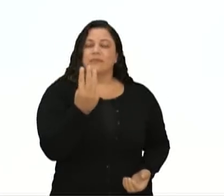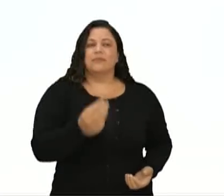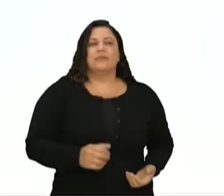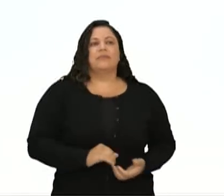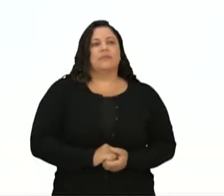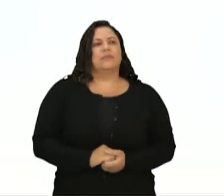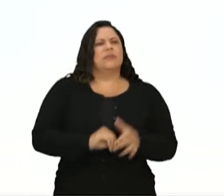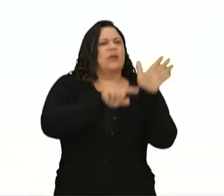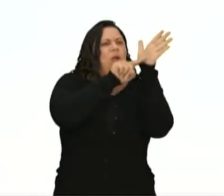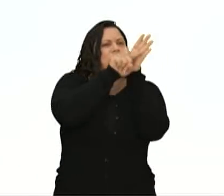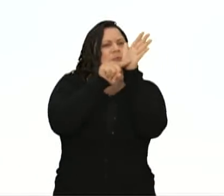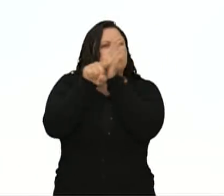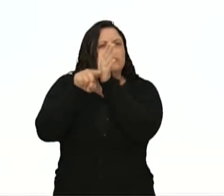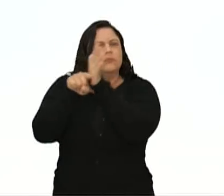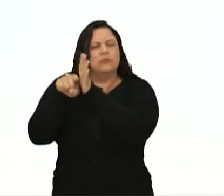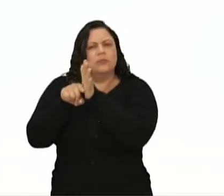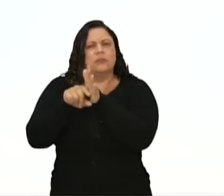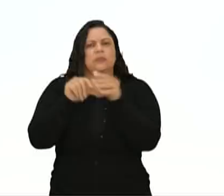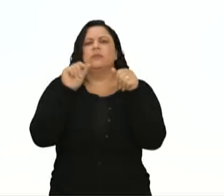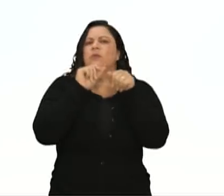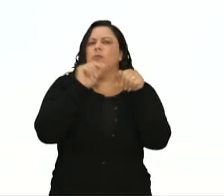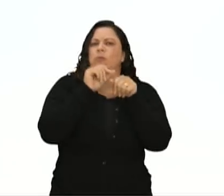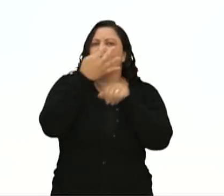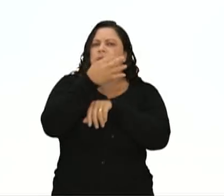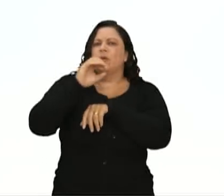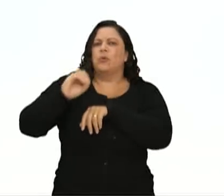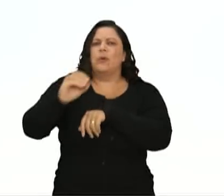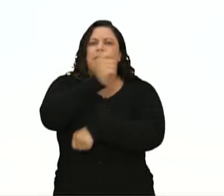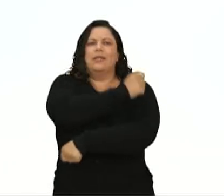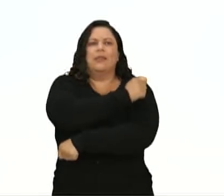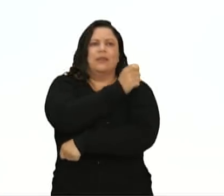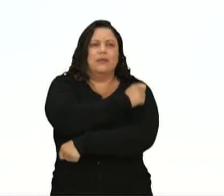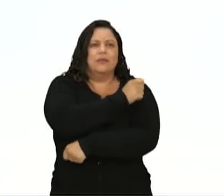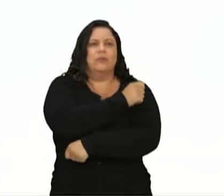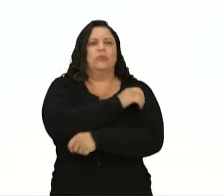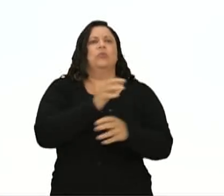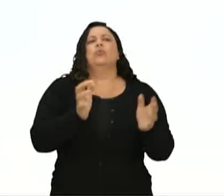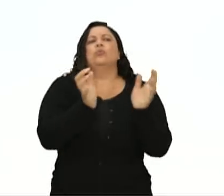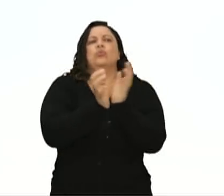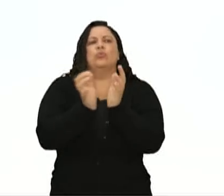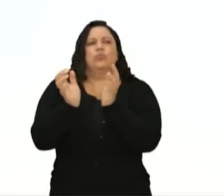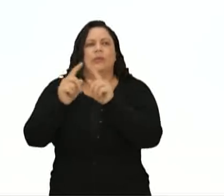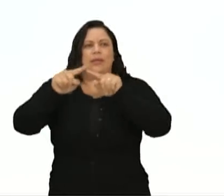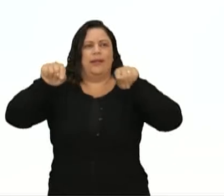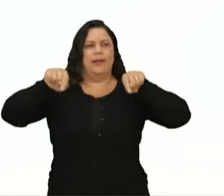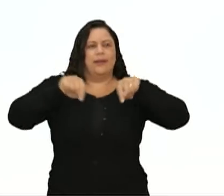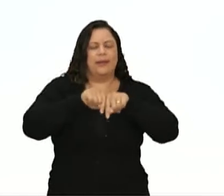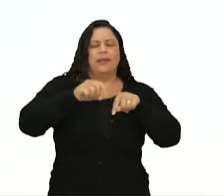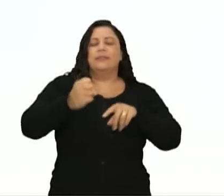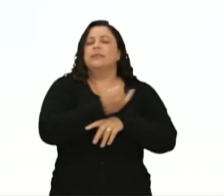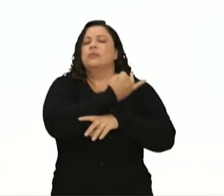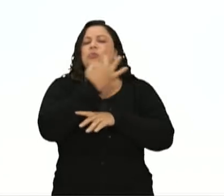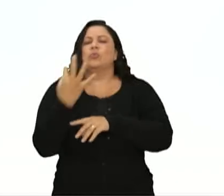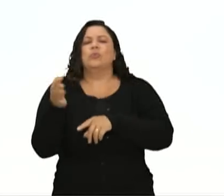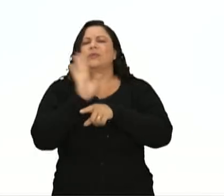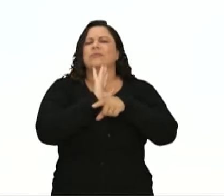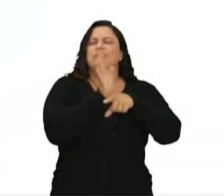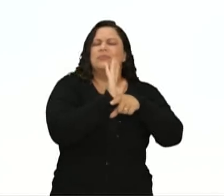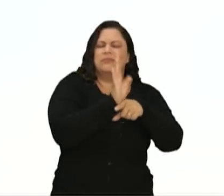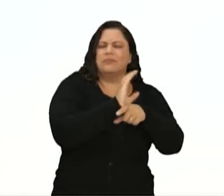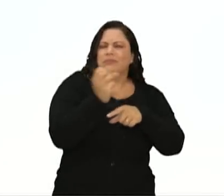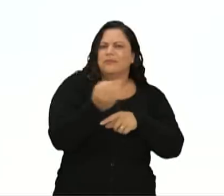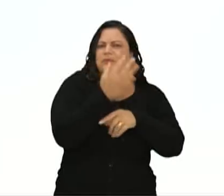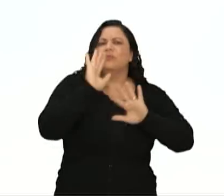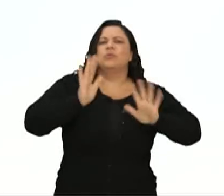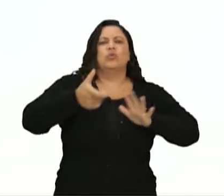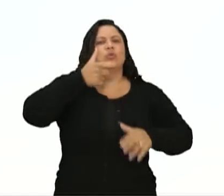Uma pesquisa foi realizada com 40 alunos de uma classe sobre a quantidade de filmes a que cada um